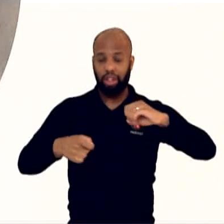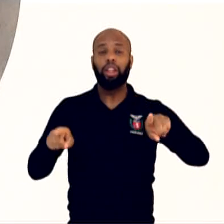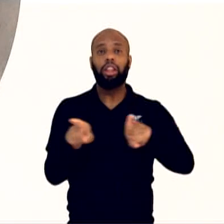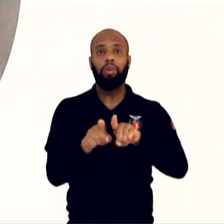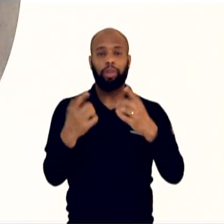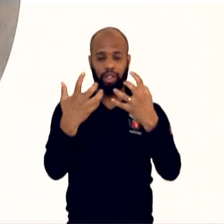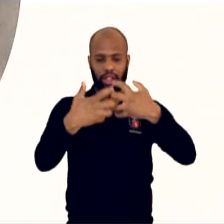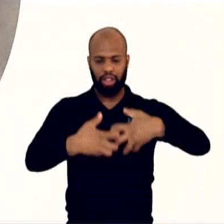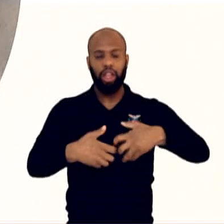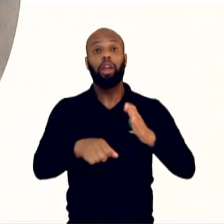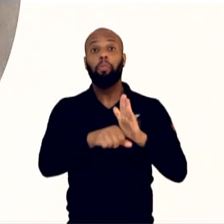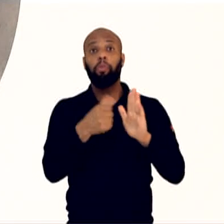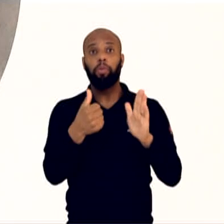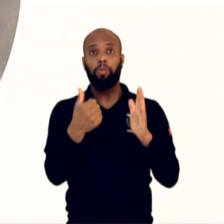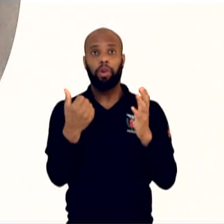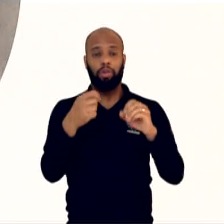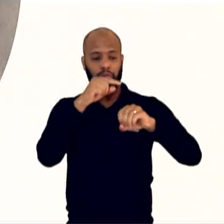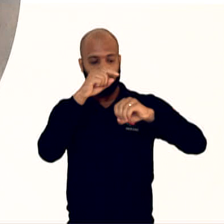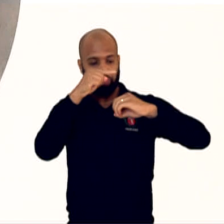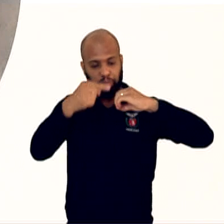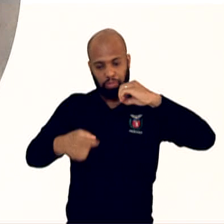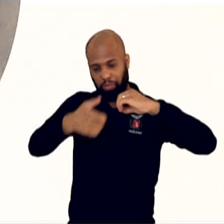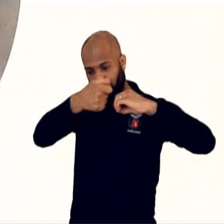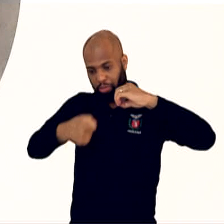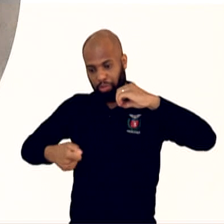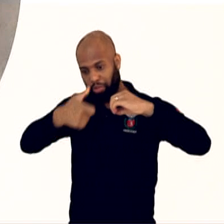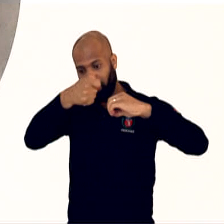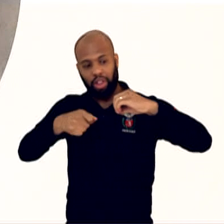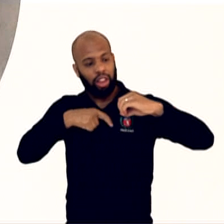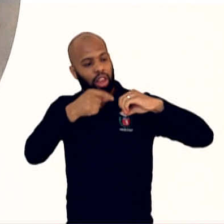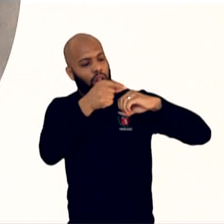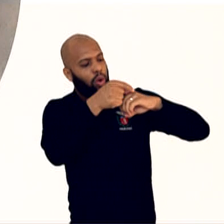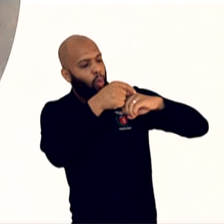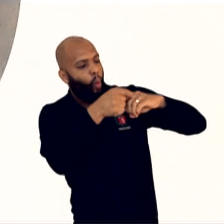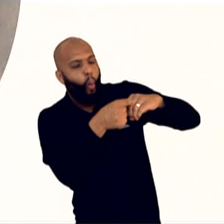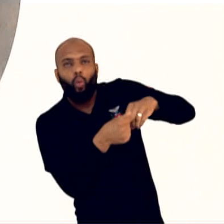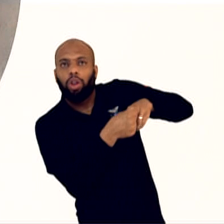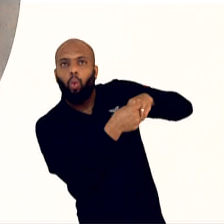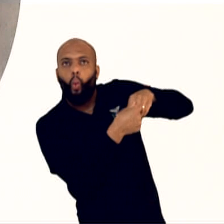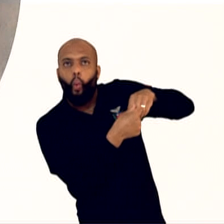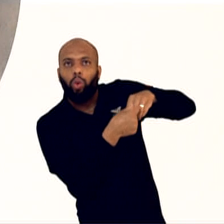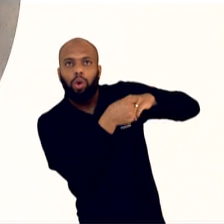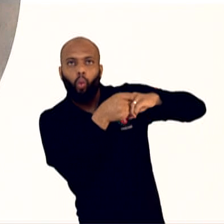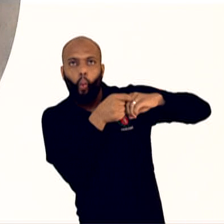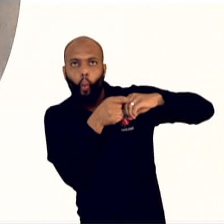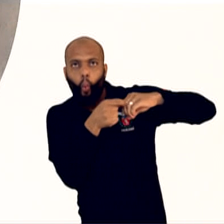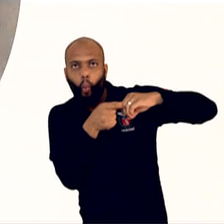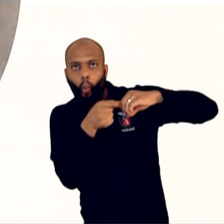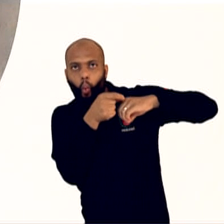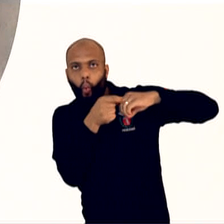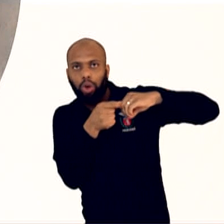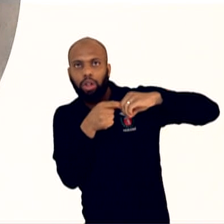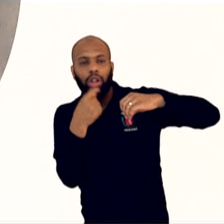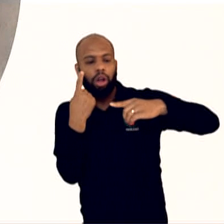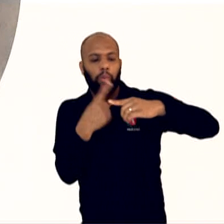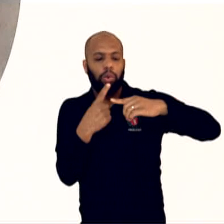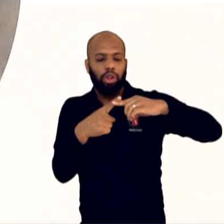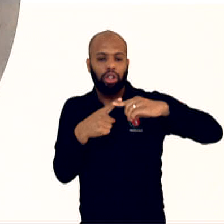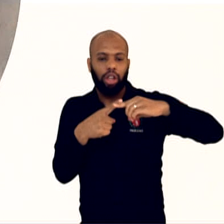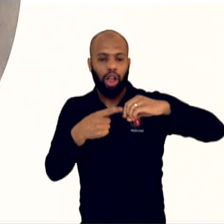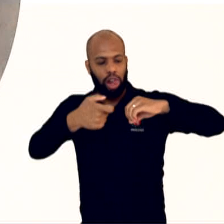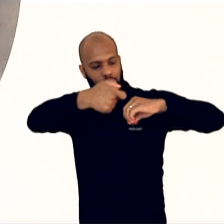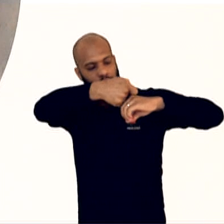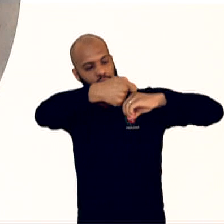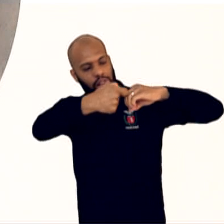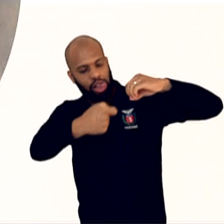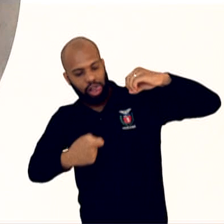tá? Primeiro as polias, as rodas que tem um sulco, que tem um buraco, que tem um espaço entre elas. Para quê? Para a gente poder colocar